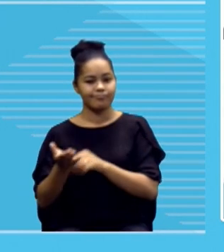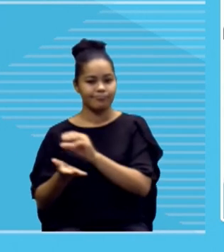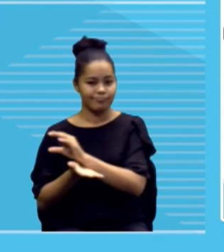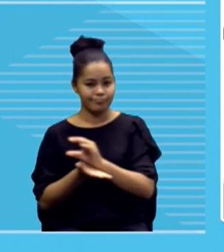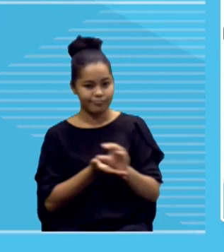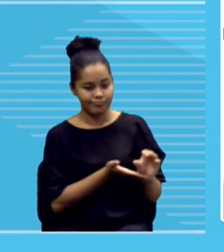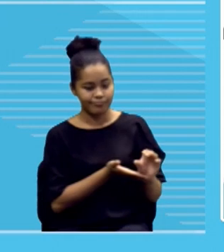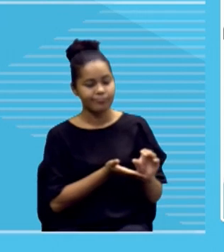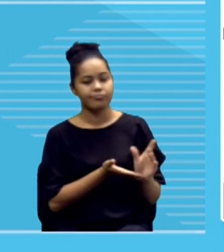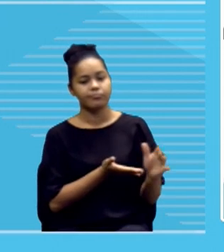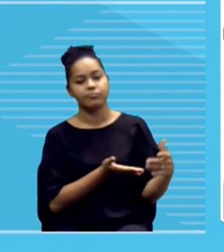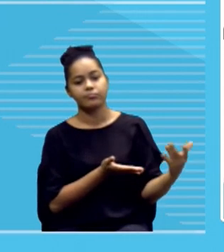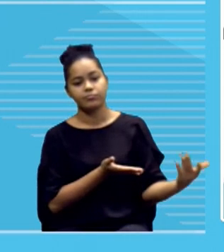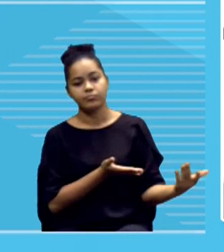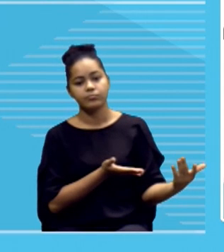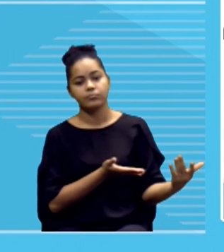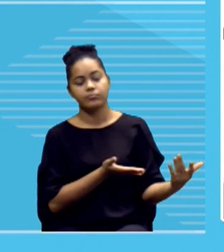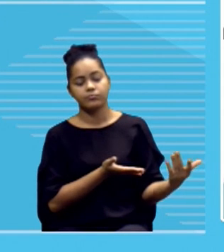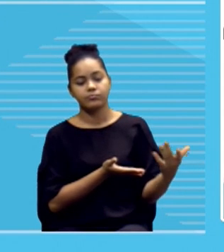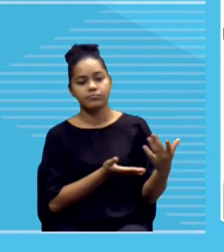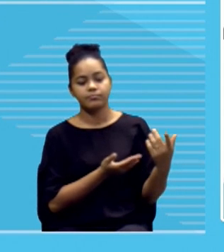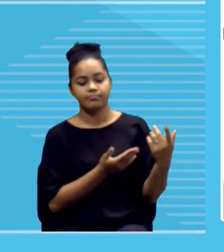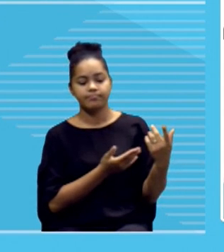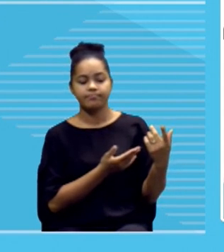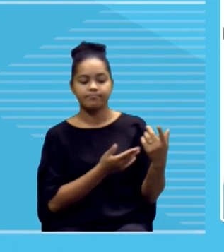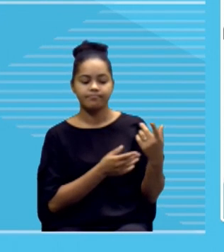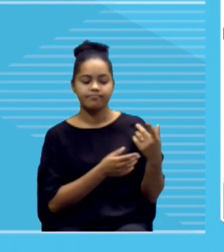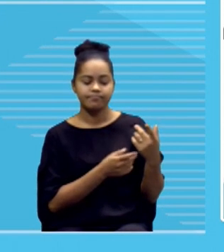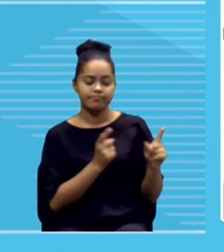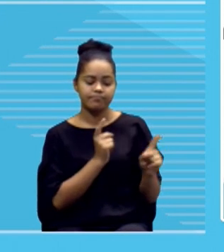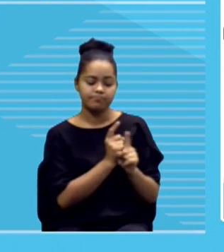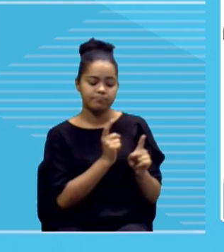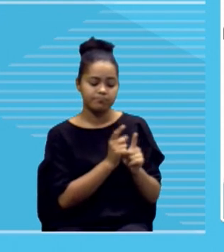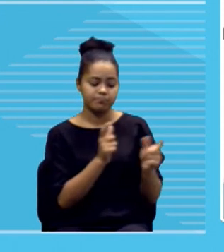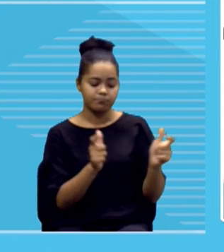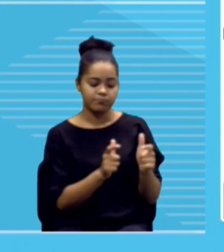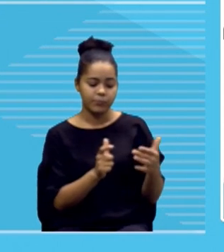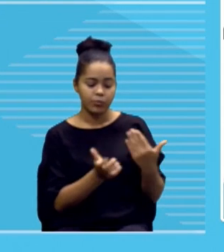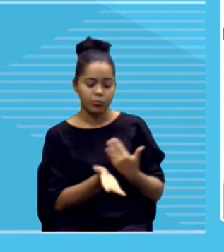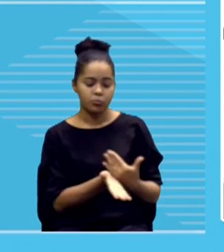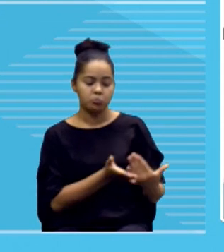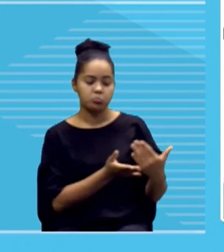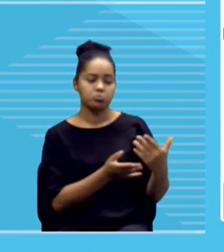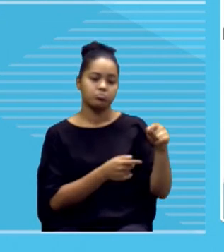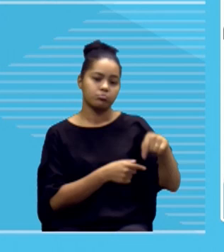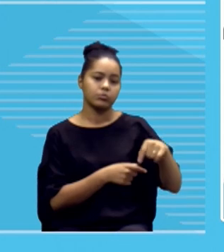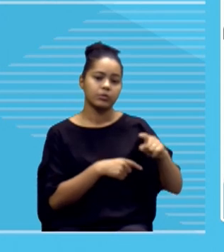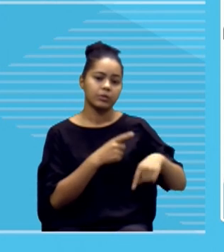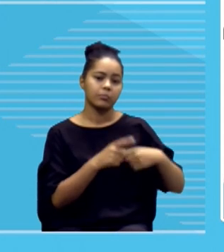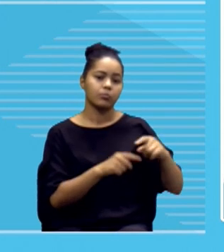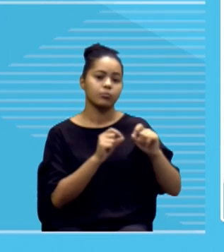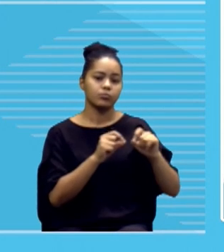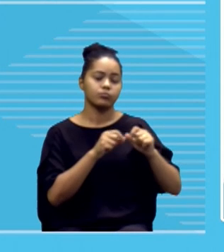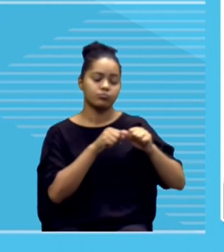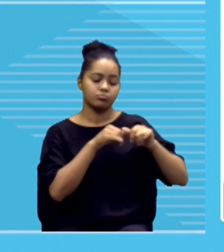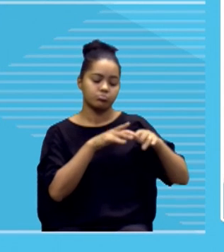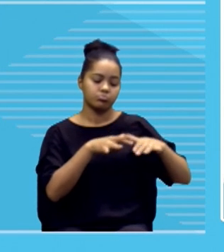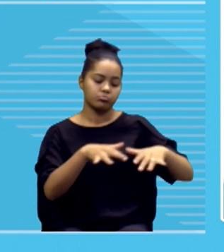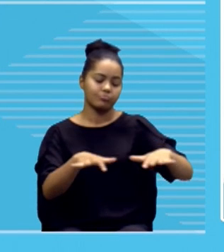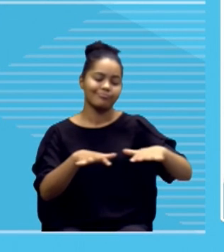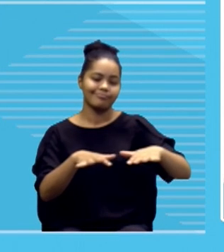externo no país também, procuraram essas regiões. Então, começou por lá e de lá se ramificou. Beleza?